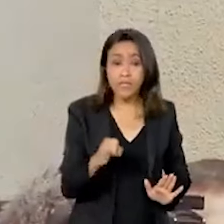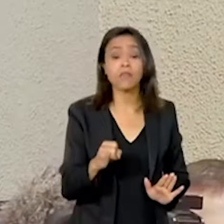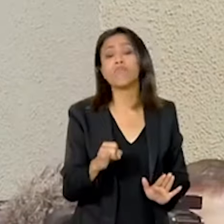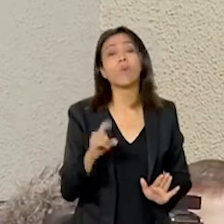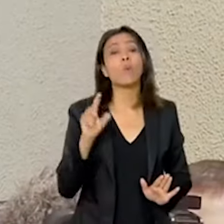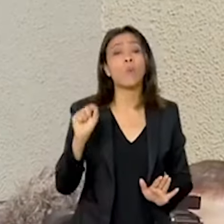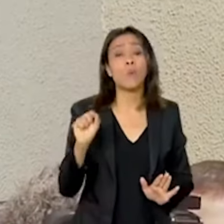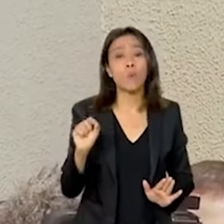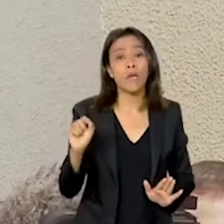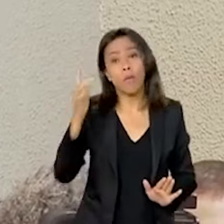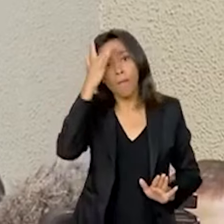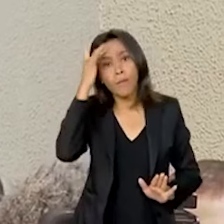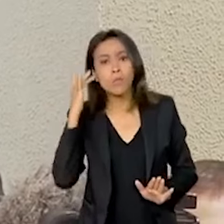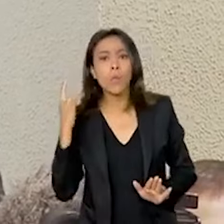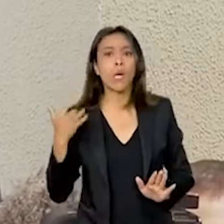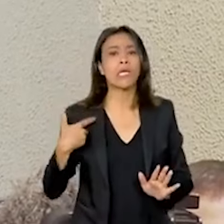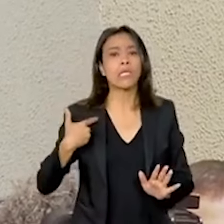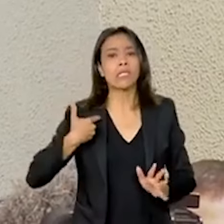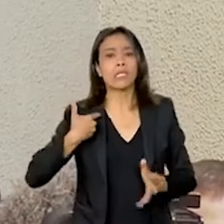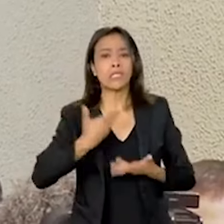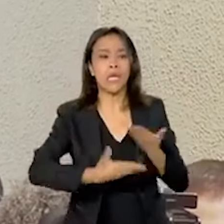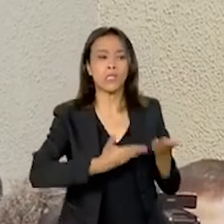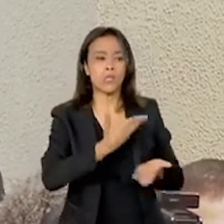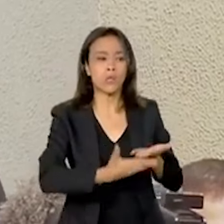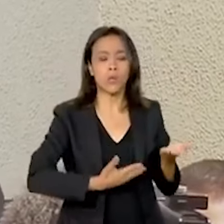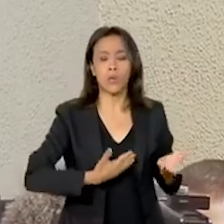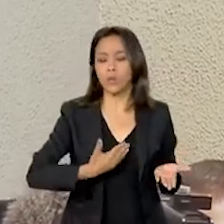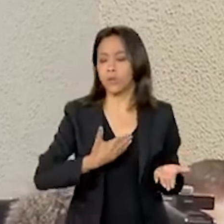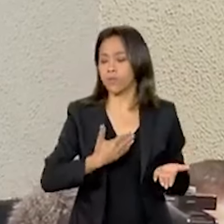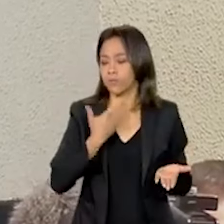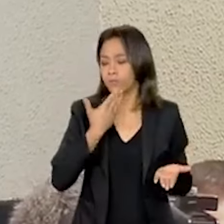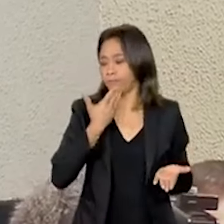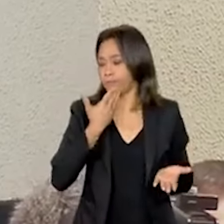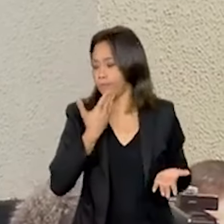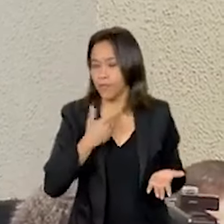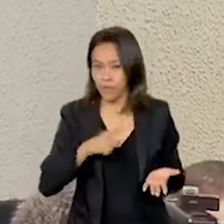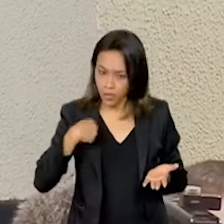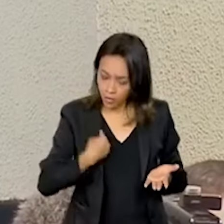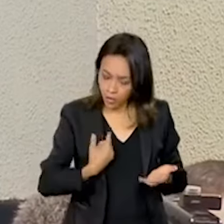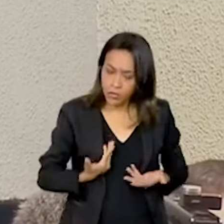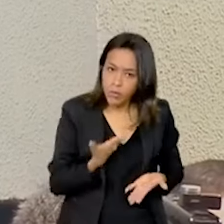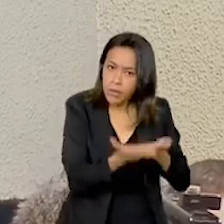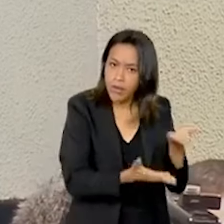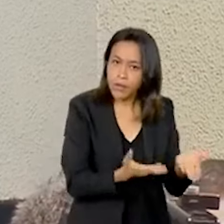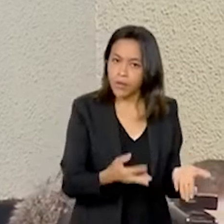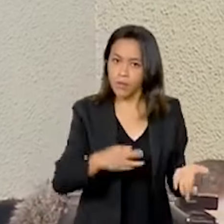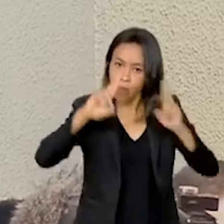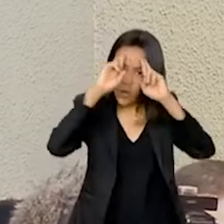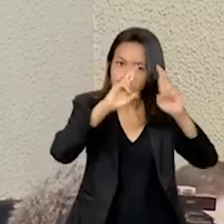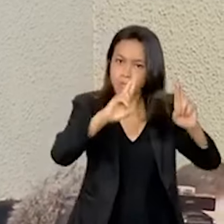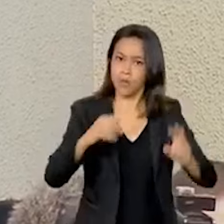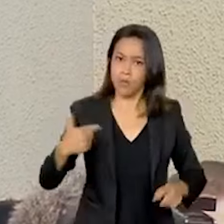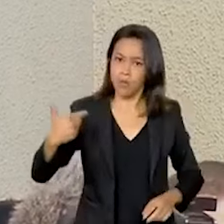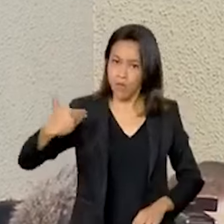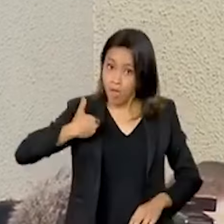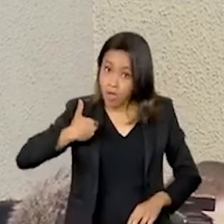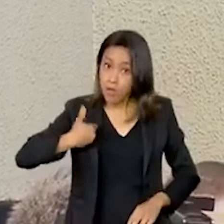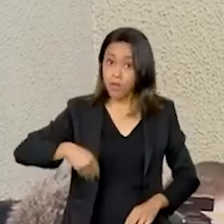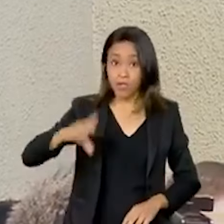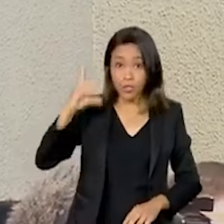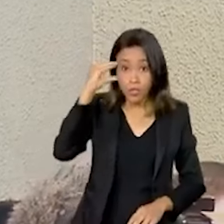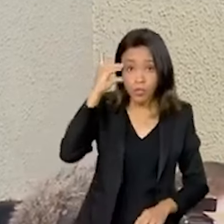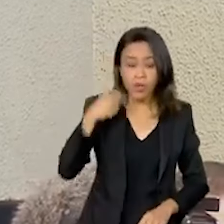momento alguém tratou eles com a decência e com o respeito que nós tratamos, eu e a Dilma. E nunca pedimos um favor